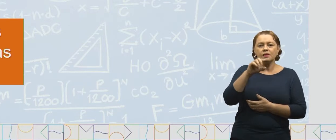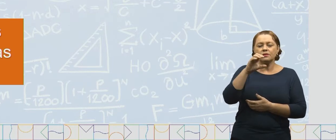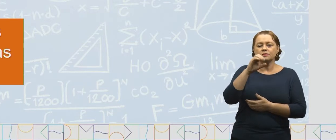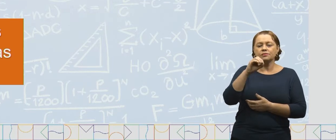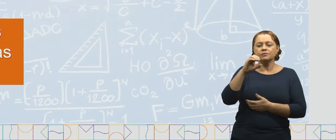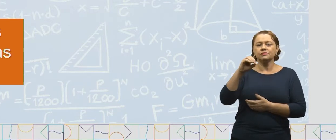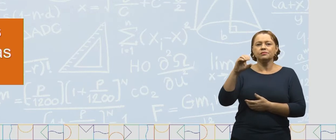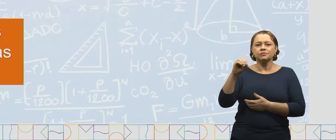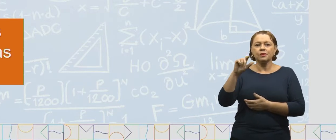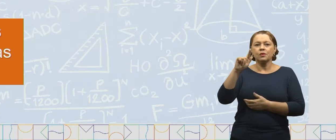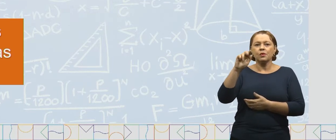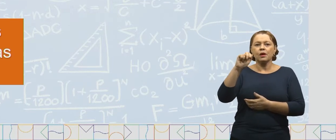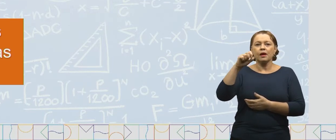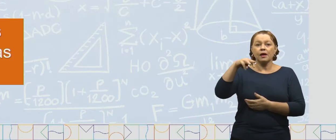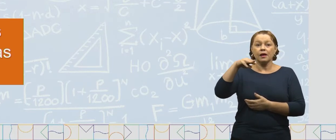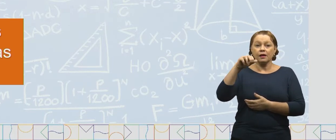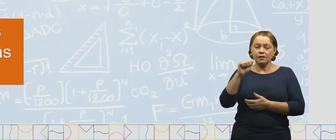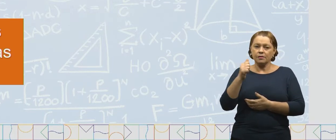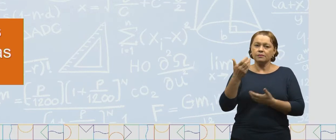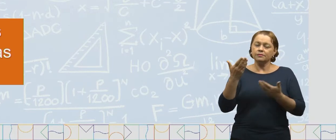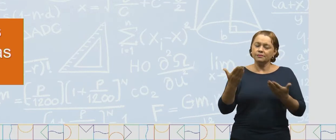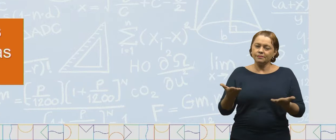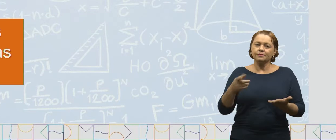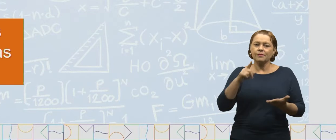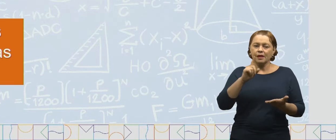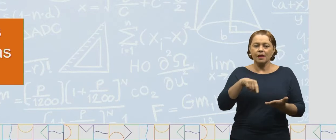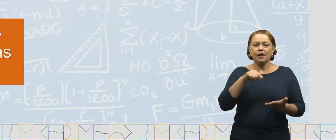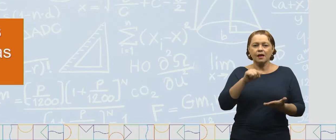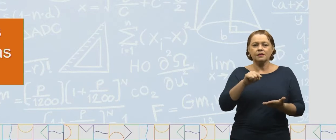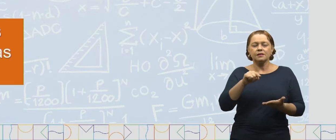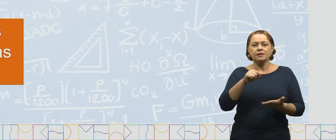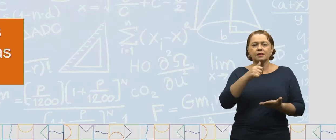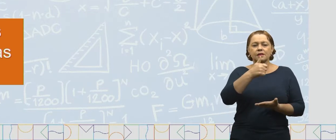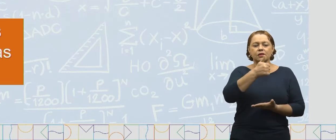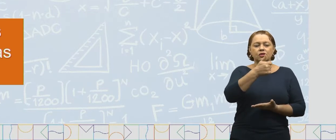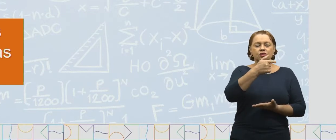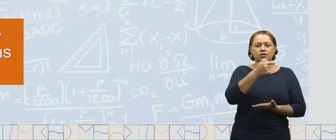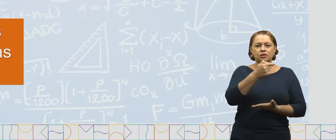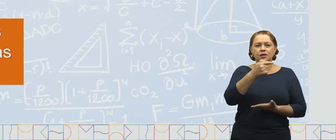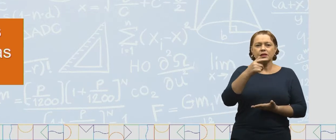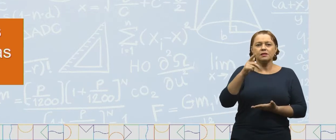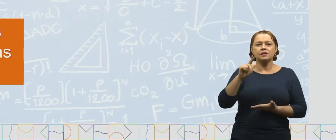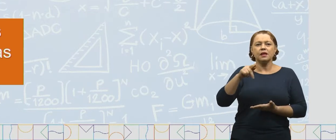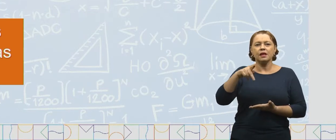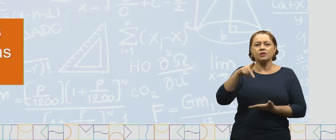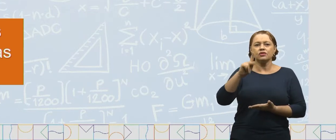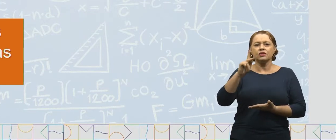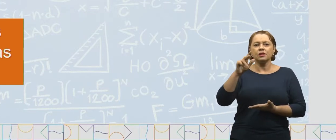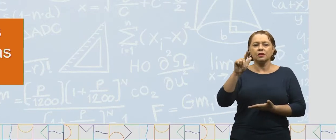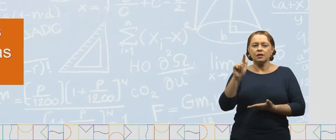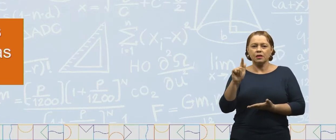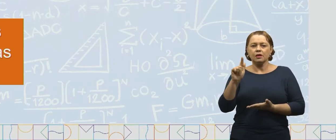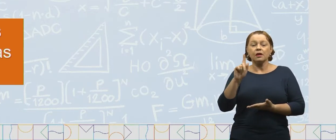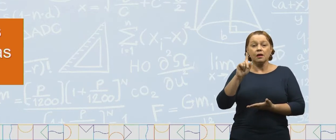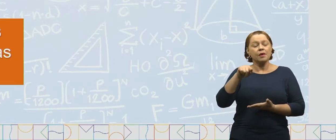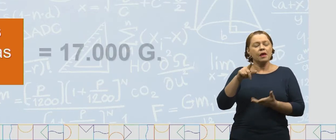17.000 gramas. Dessa forma aí, 17 quilogramas equivalem a